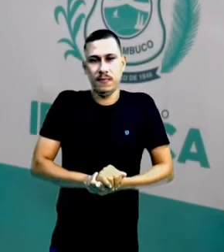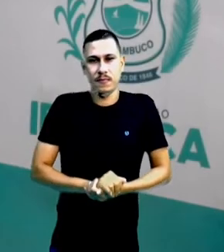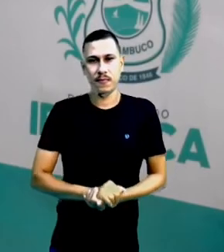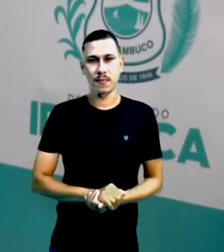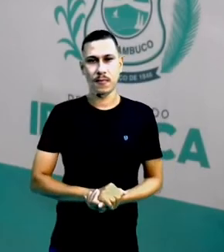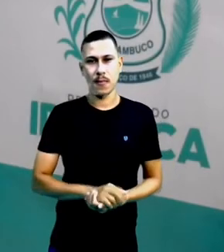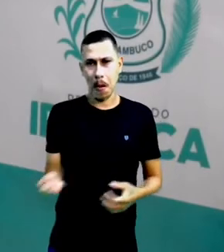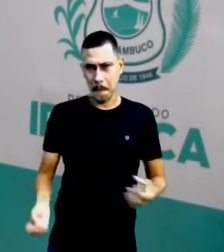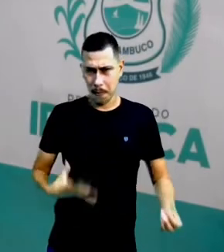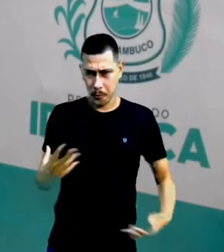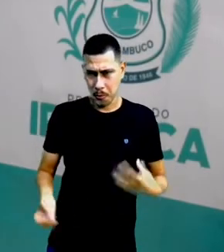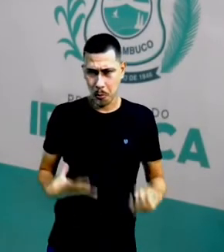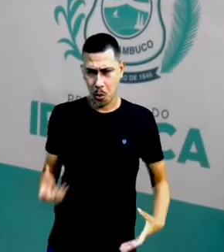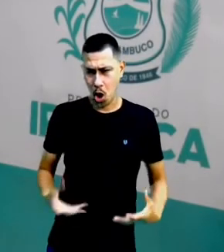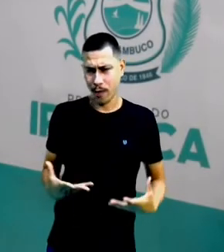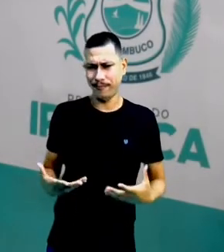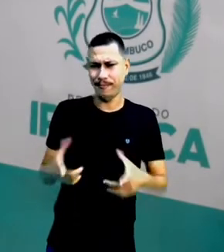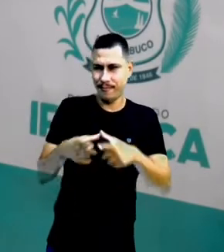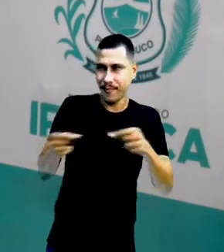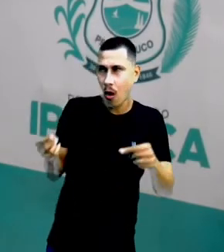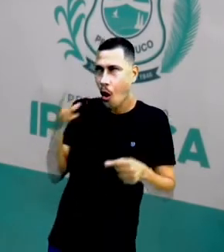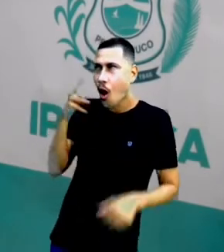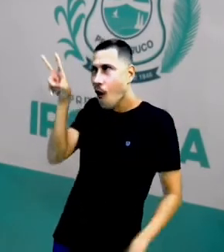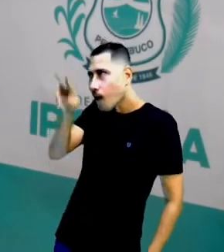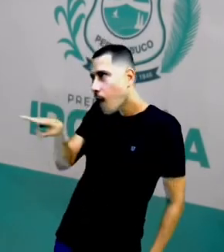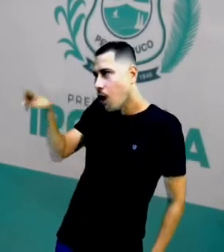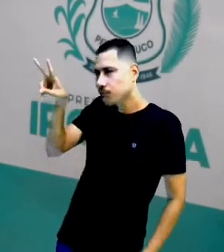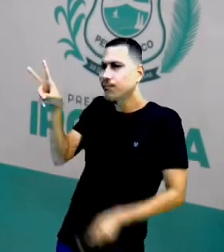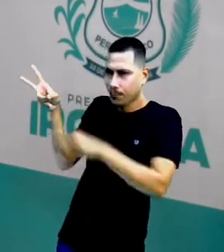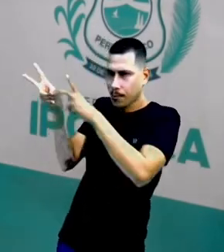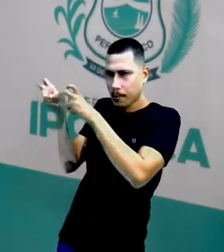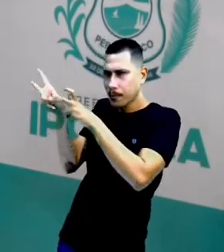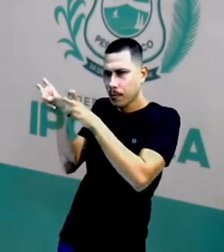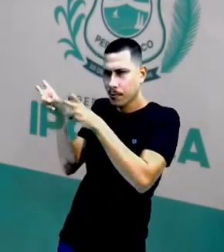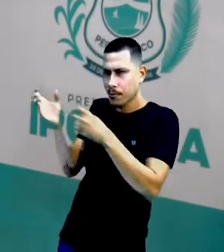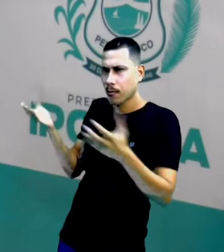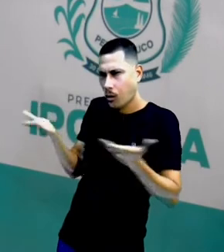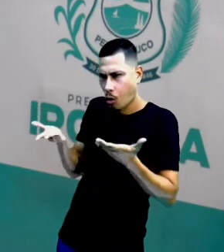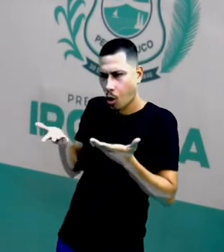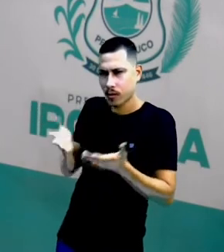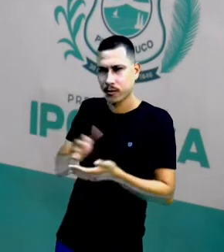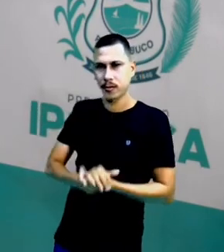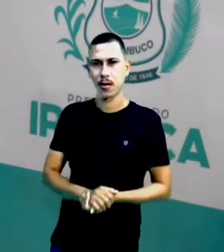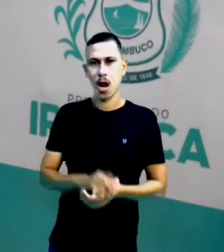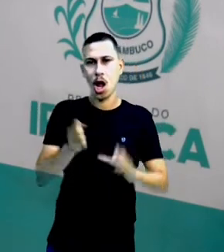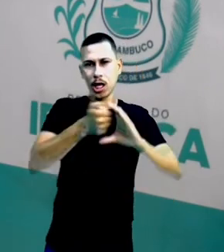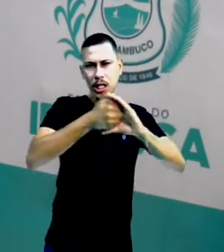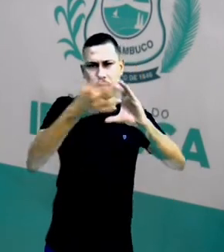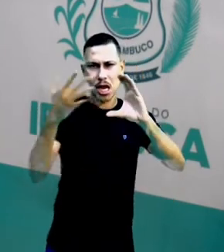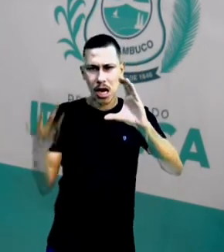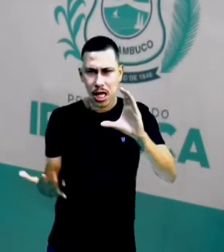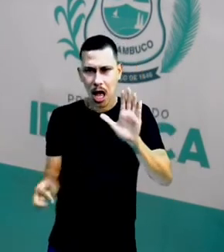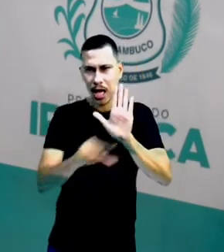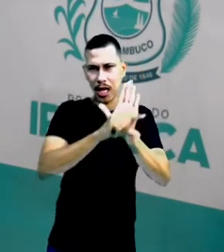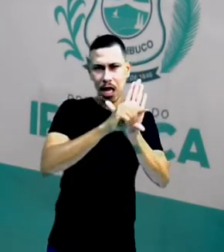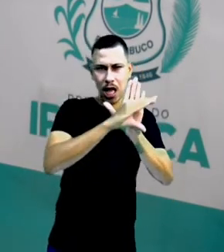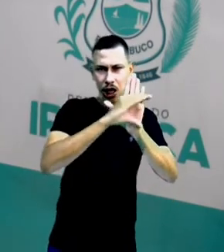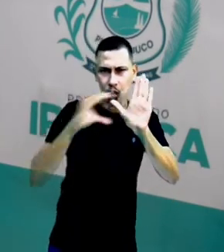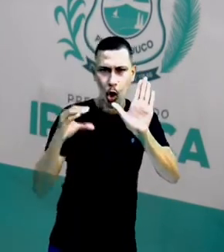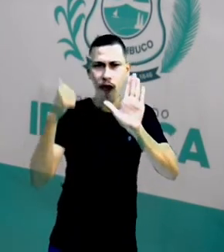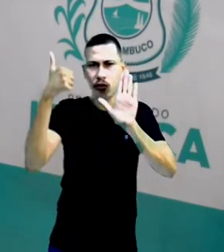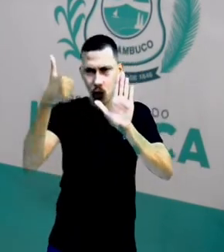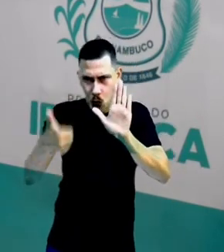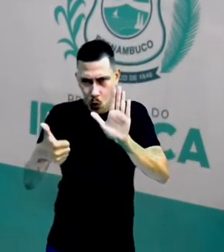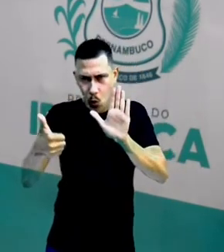esse haikai, né, como tá aí já na sua característica, é apenas uma estrofe de três versos,